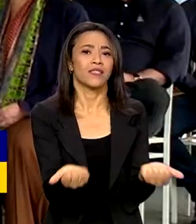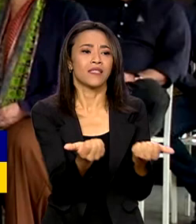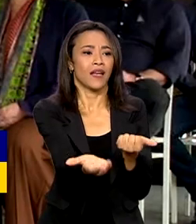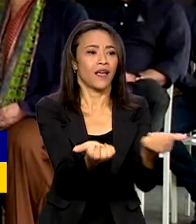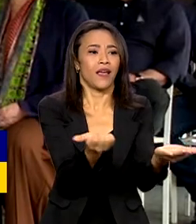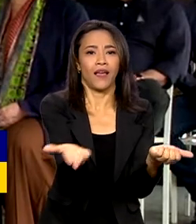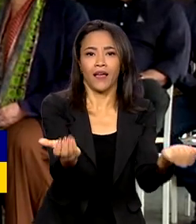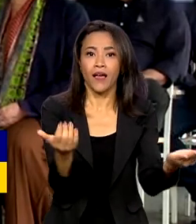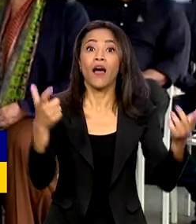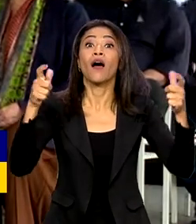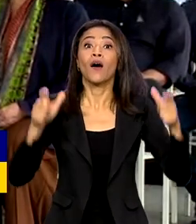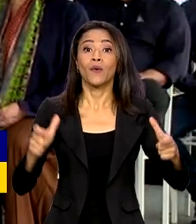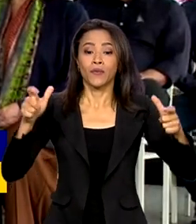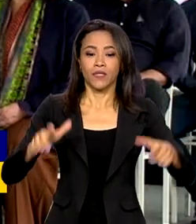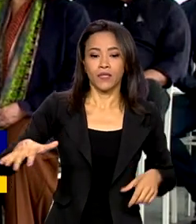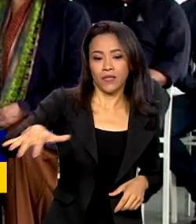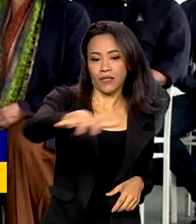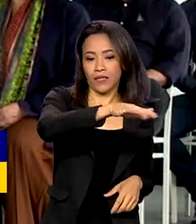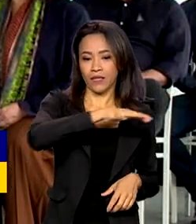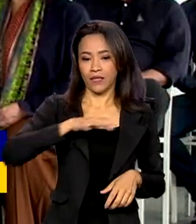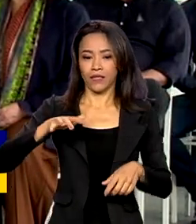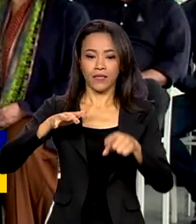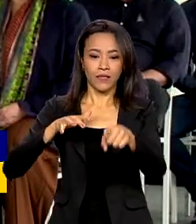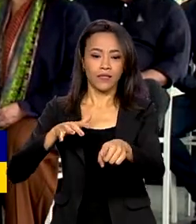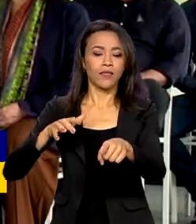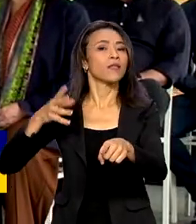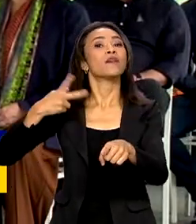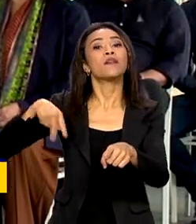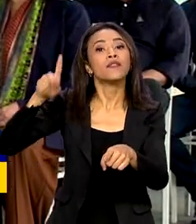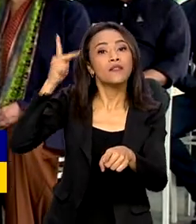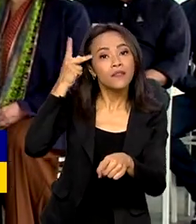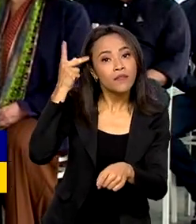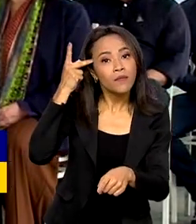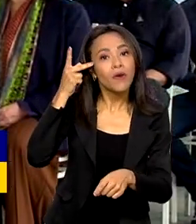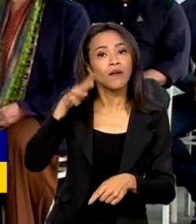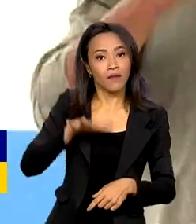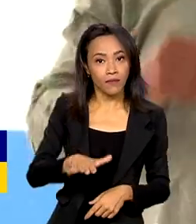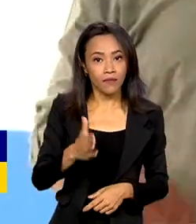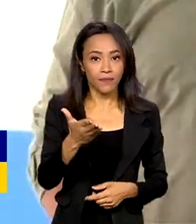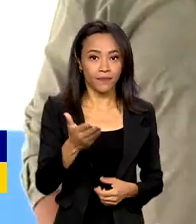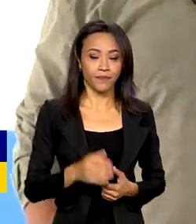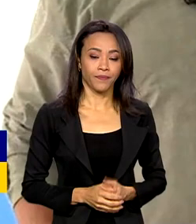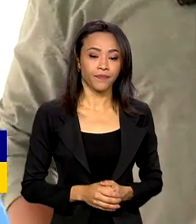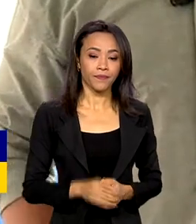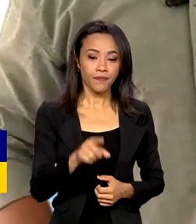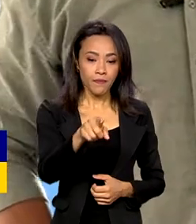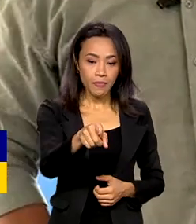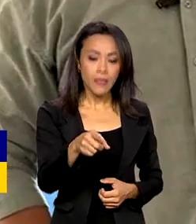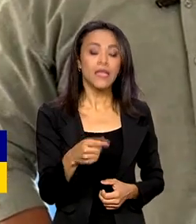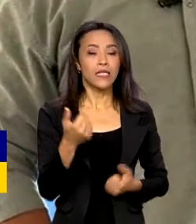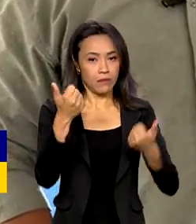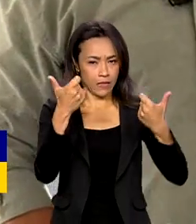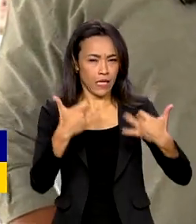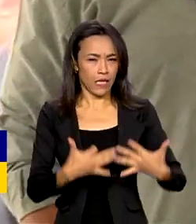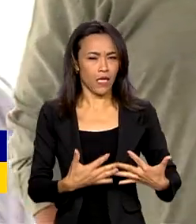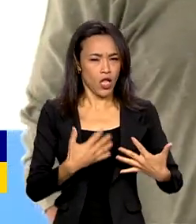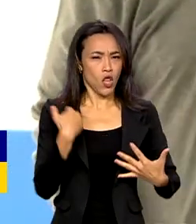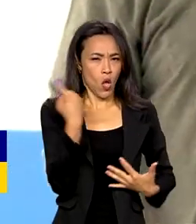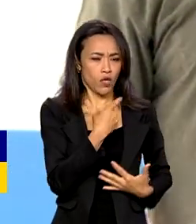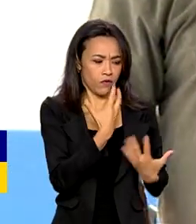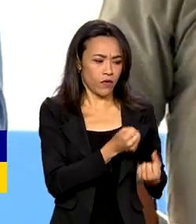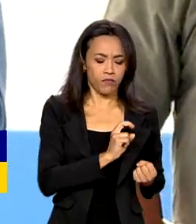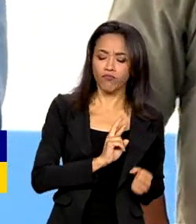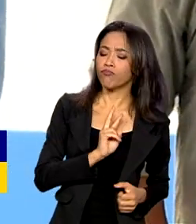Vida no Residencial Tancredo Neves 3 em São Vicente São Paulo a gente foi ver os apartamentos eles